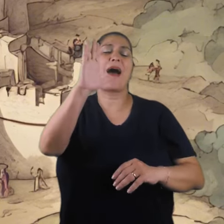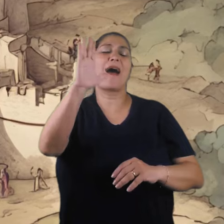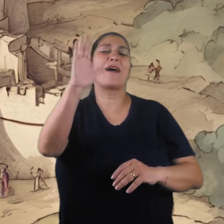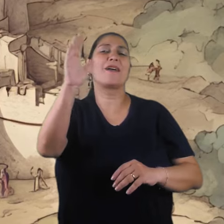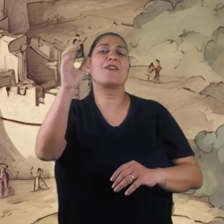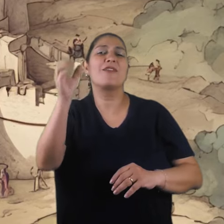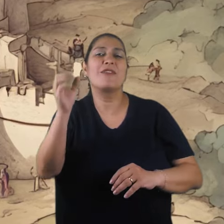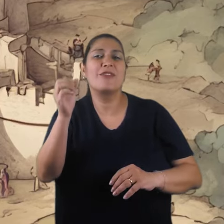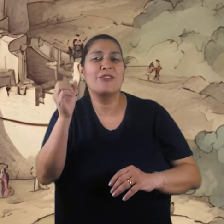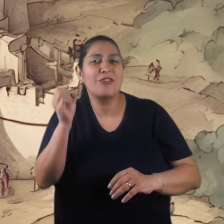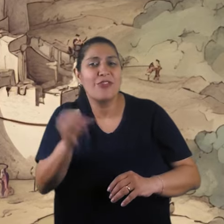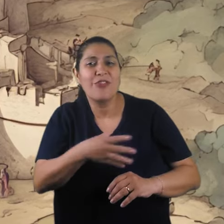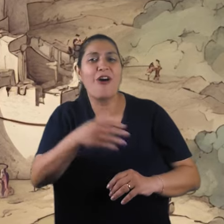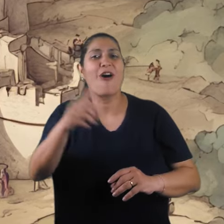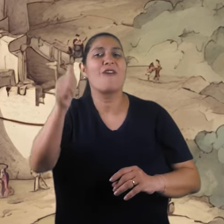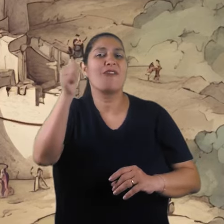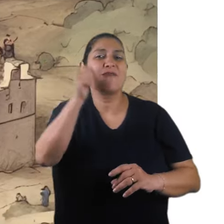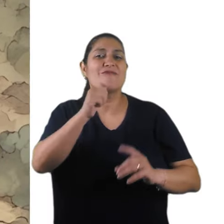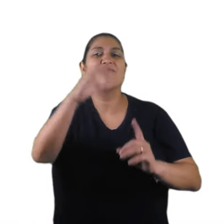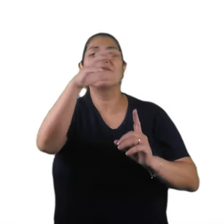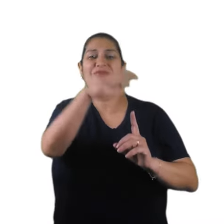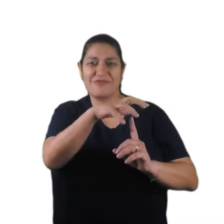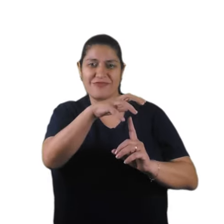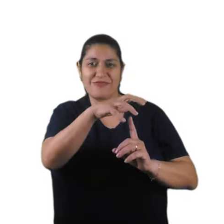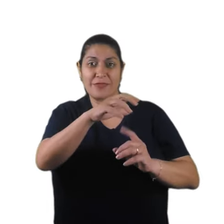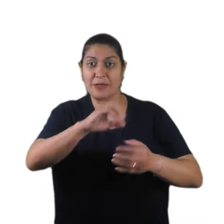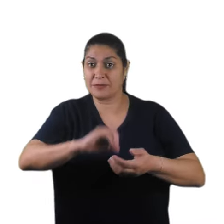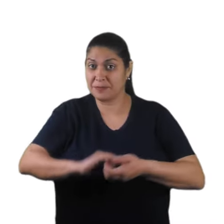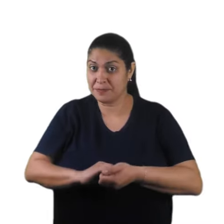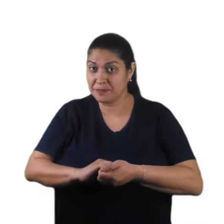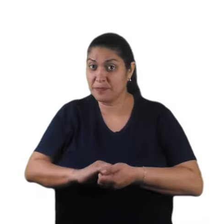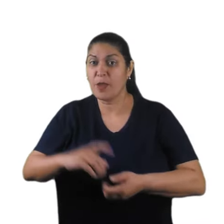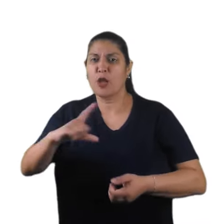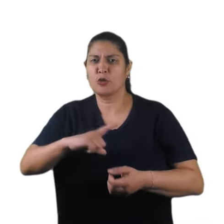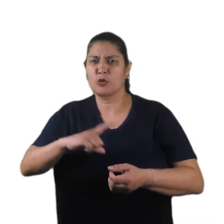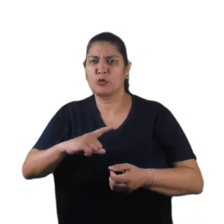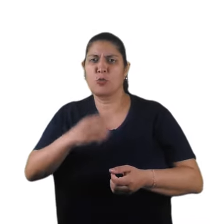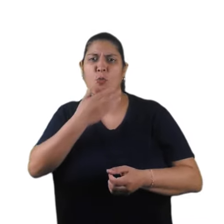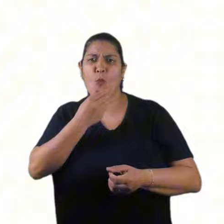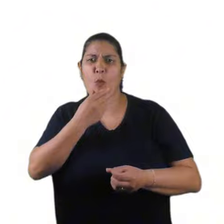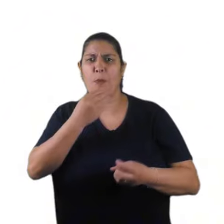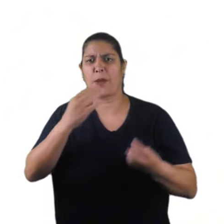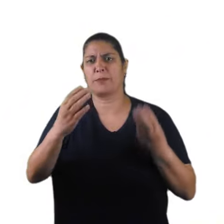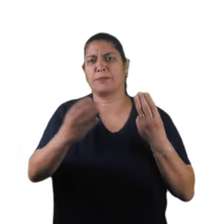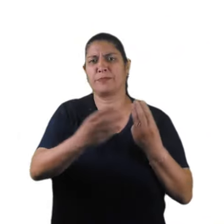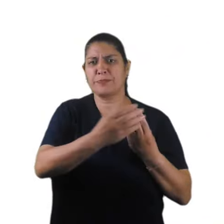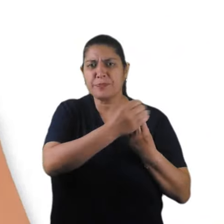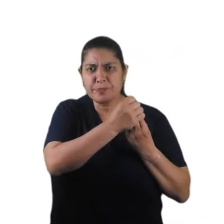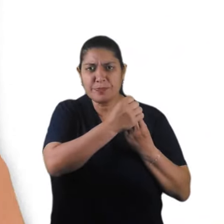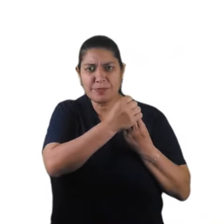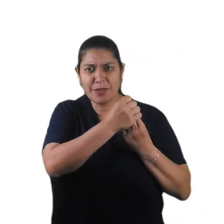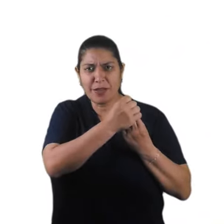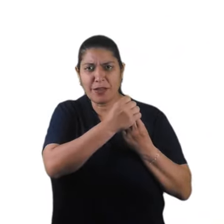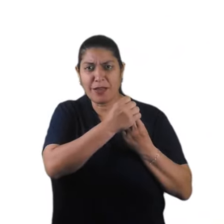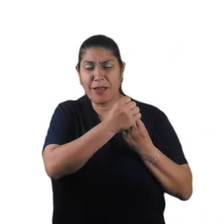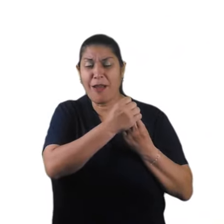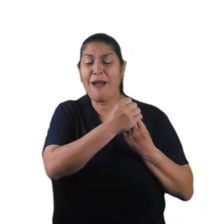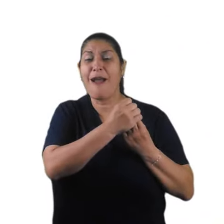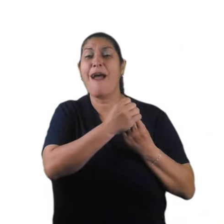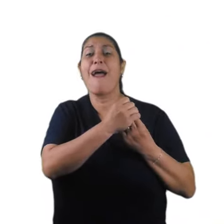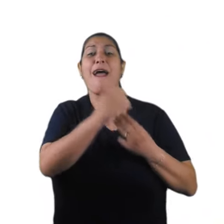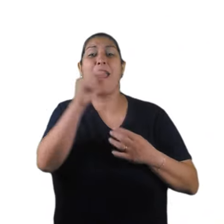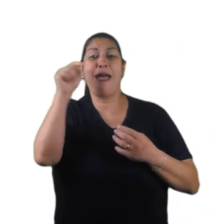mais para ser sua rainha. Nessa época, vivia em Suzã um judeu chamado